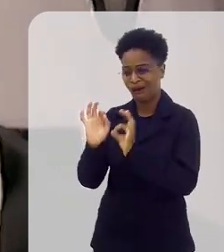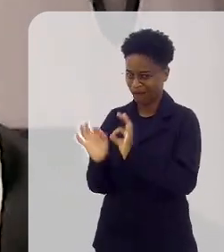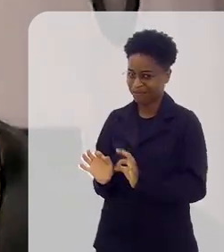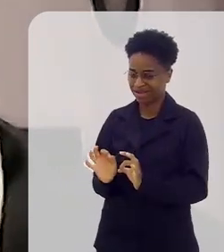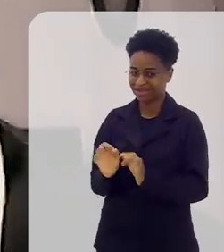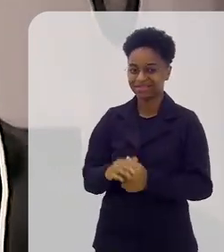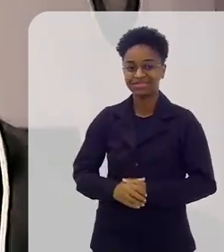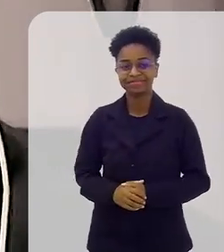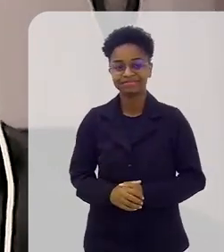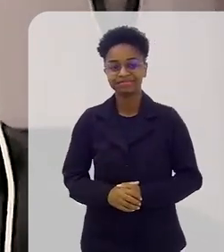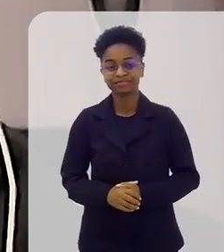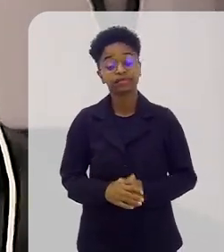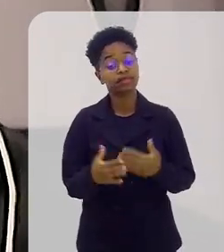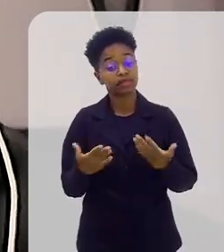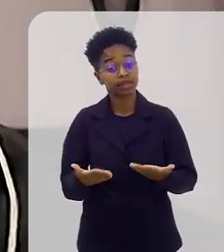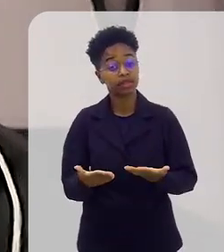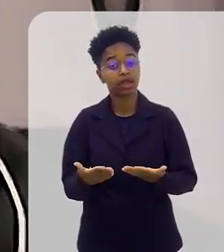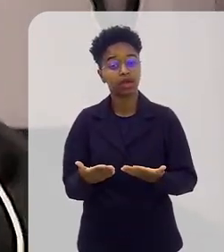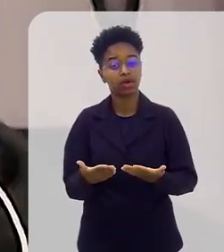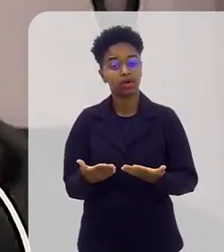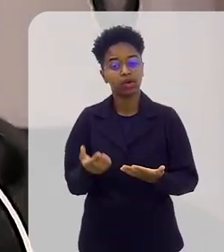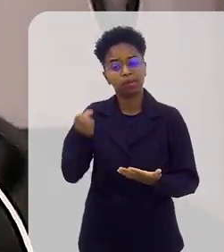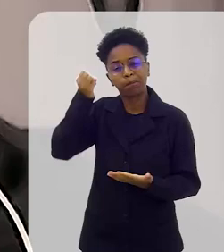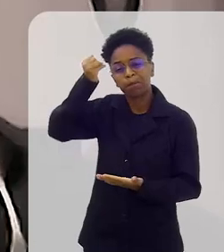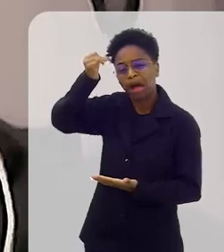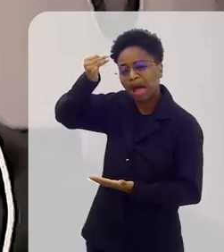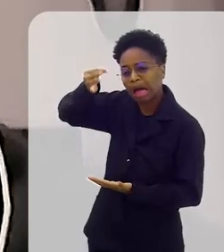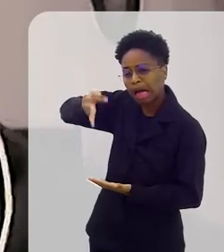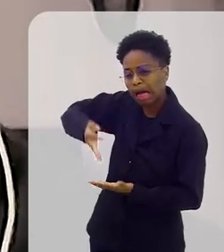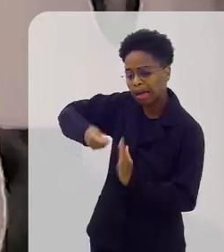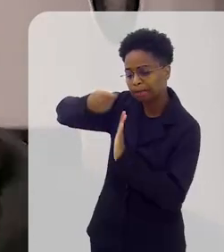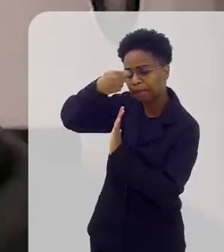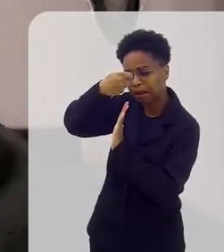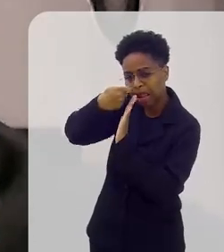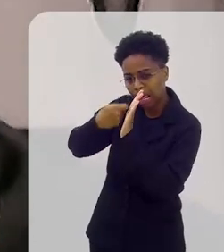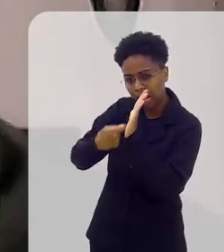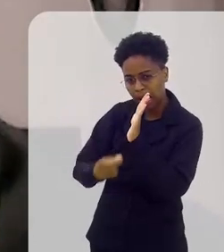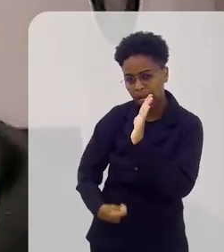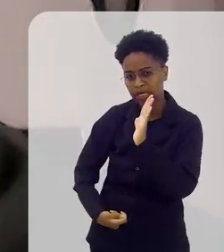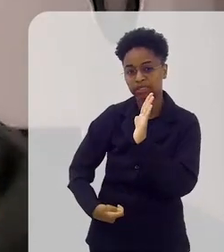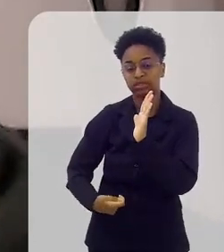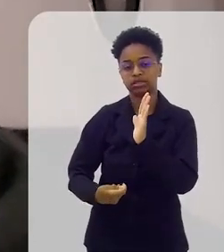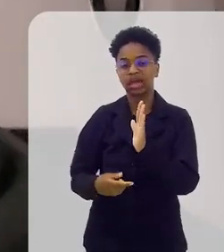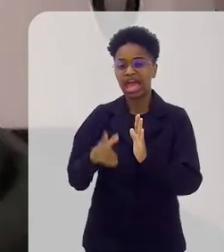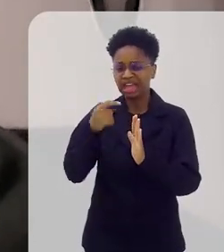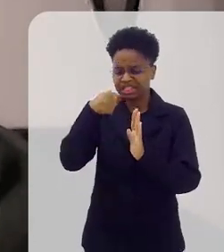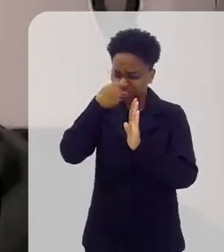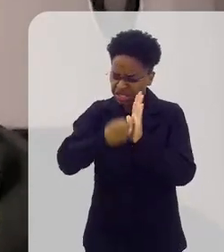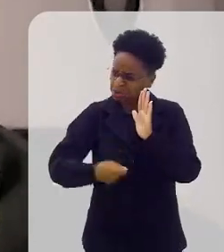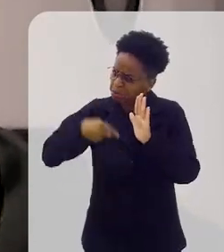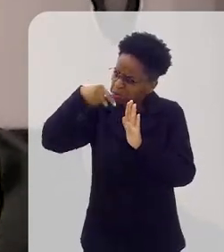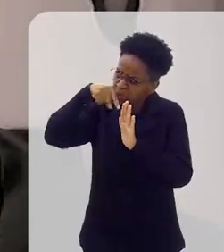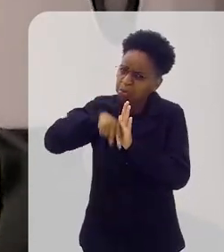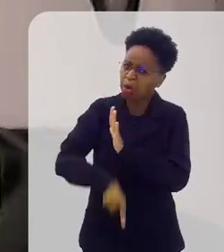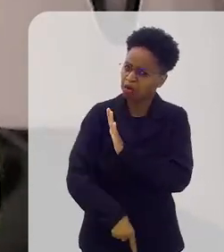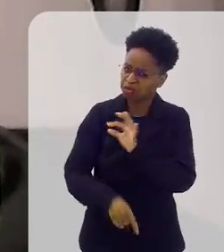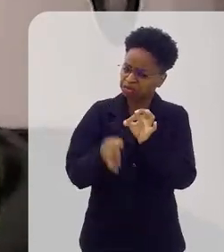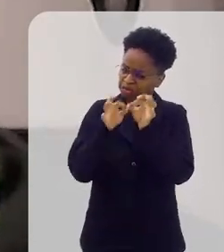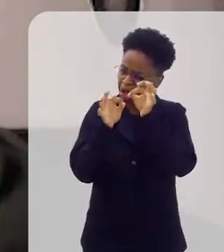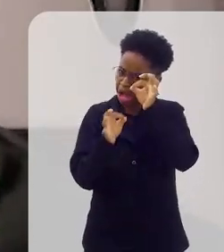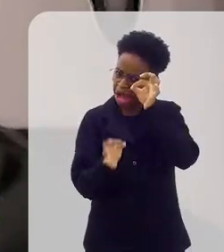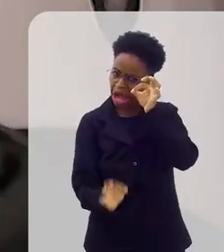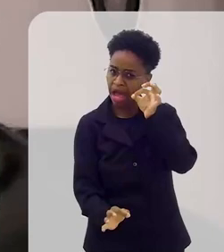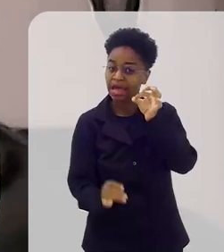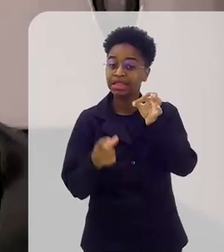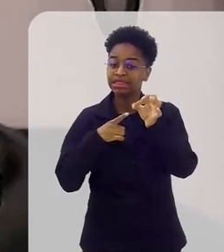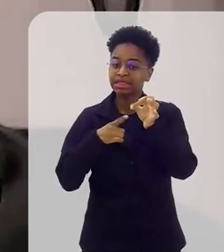arrumada, e ele durante. Ele virou a noite escrevendo o texto de Teresa de Benguela, e era um texto tão profundo, tão